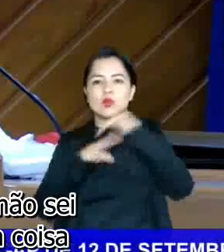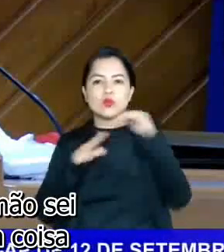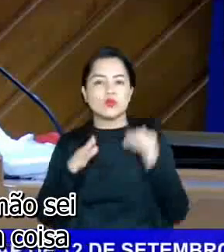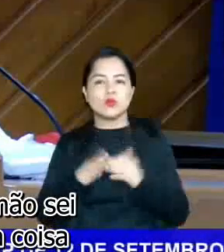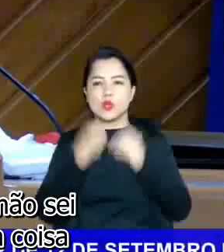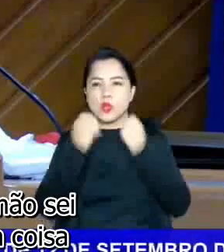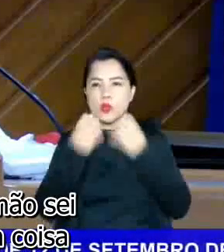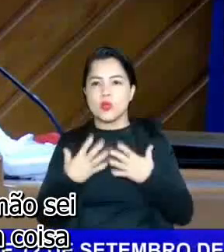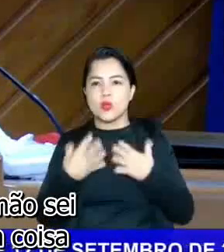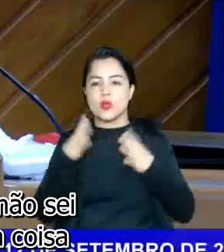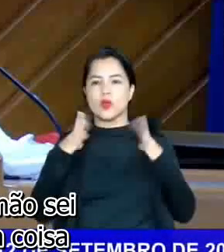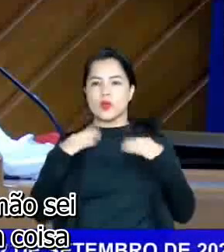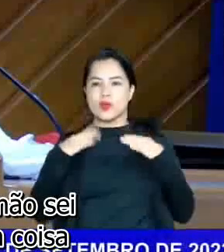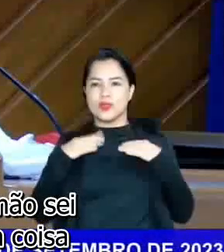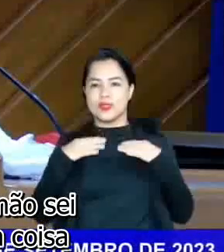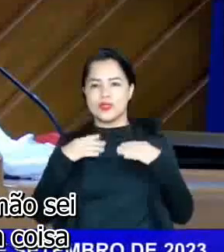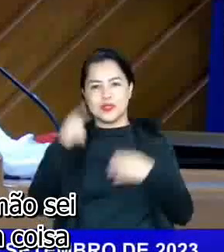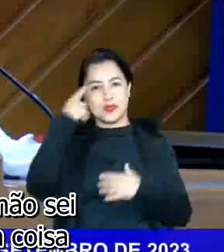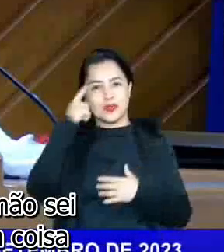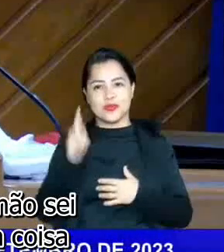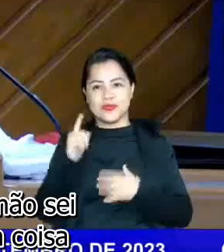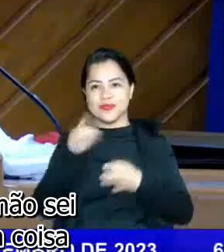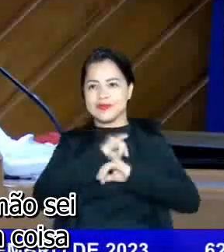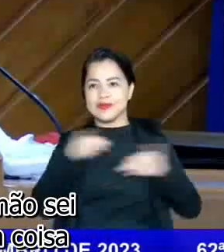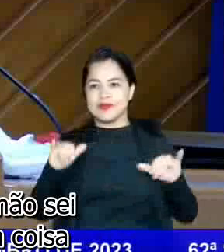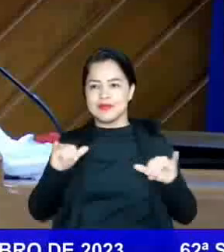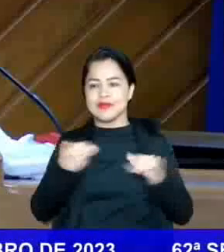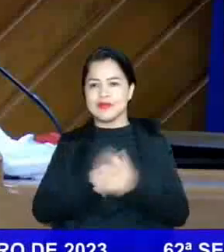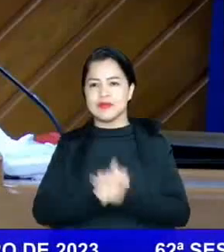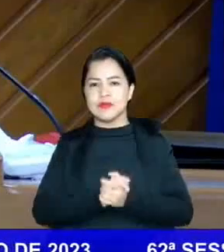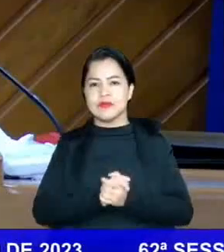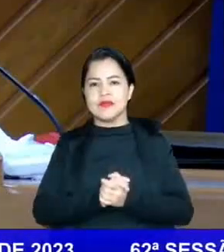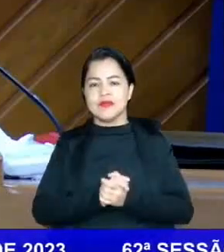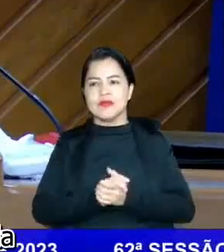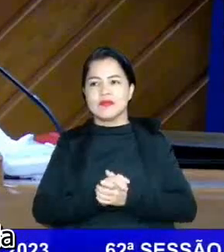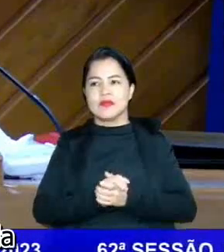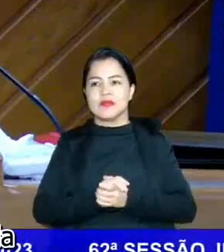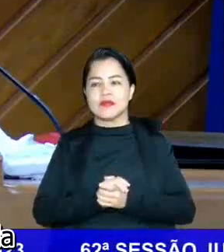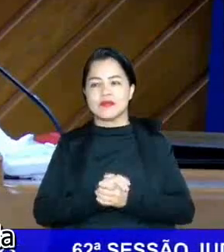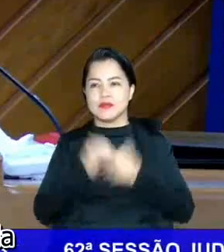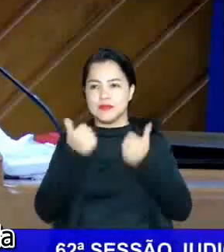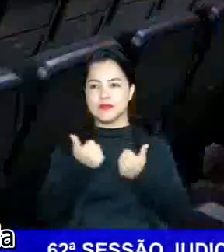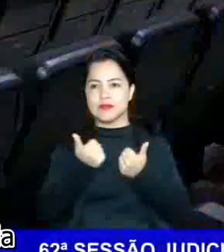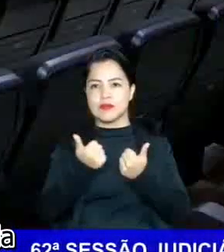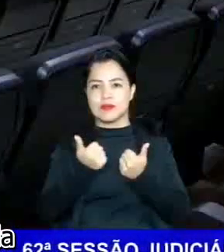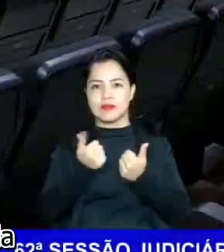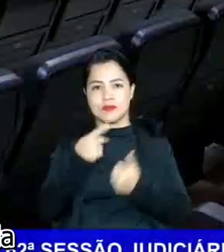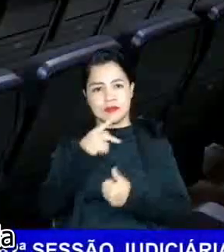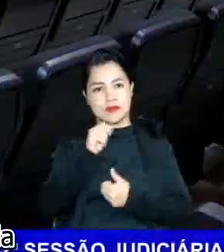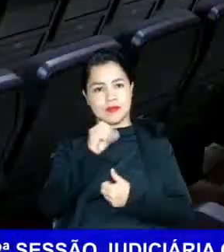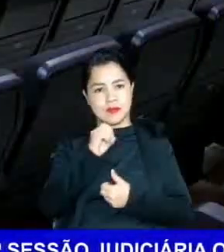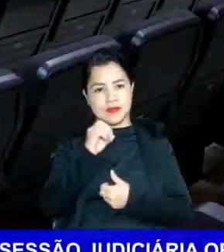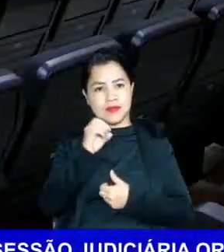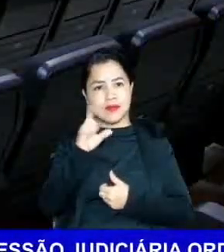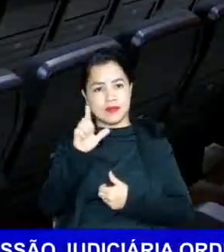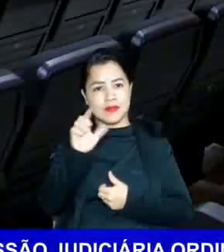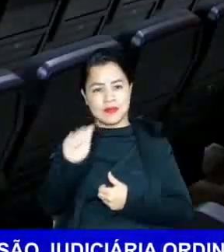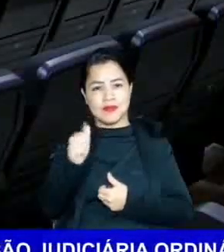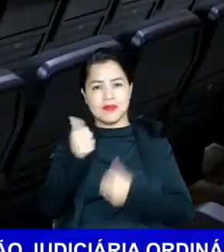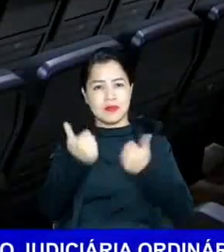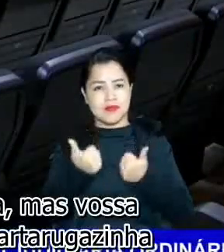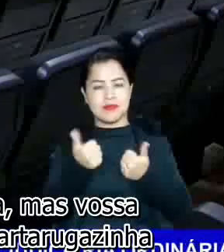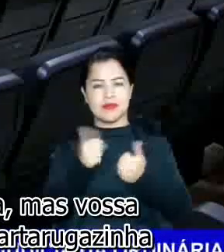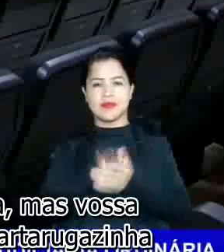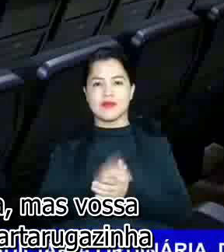todos um bom feriado. Não sei se alguém gostaria de se manifestar em alguma coisa. Carmo? Não? Tudo bem? Paola, tudo tranquilo, Paola? Imagem ampla do